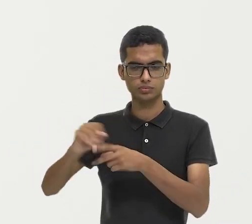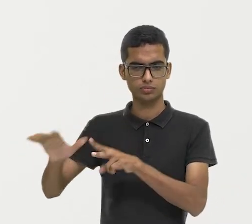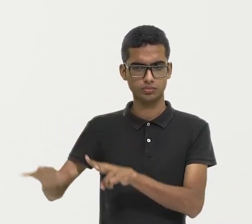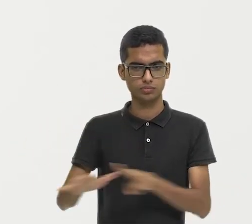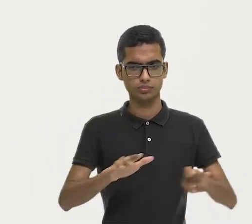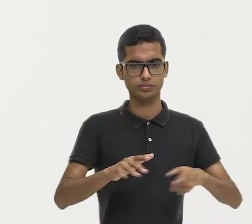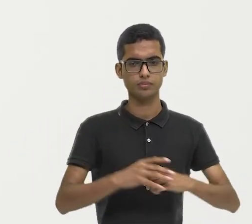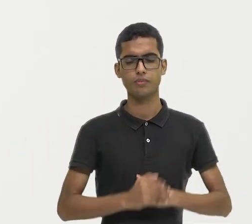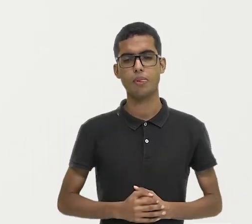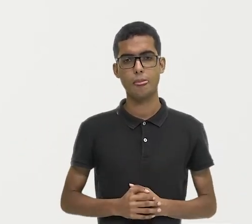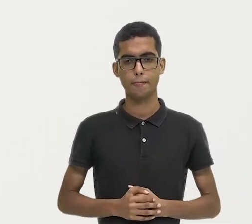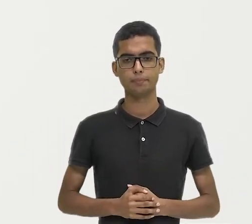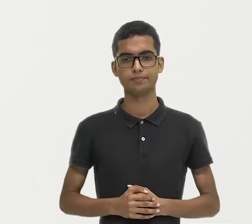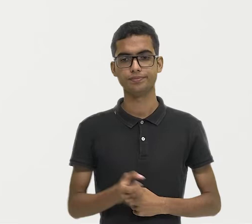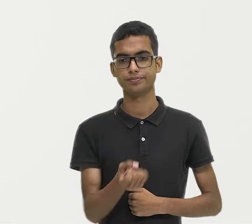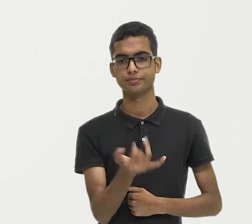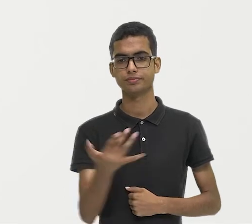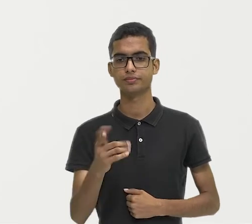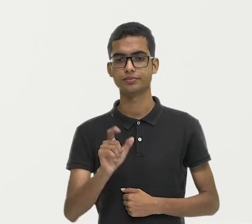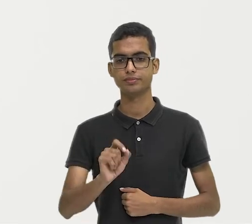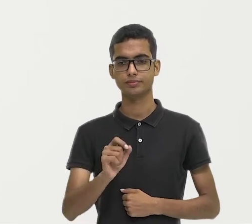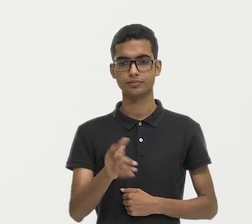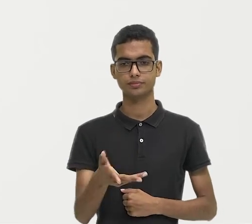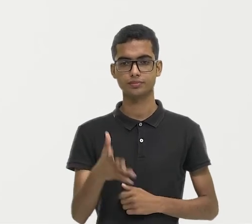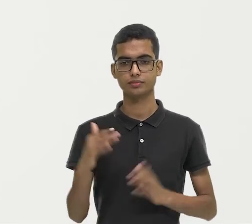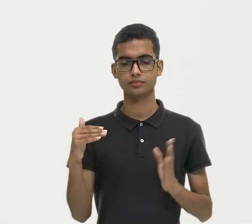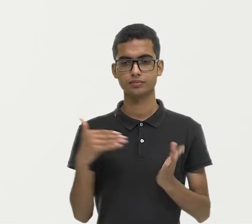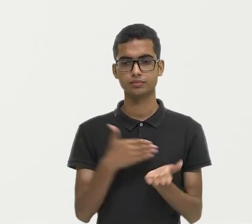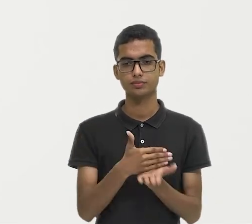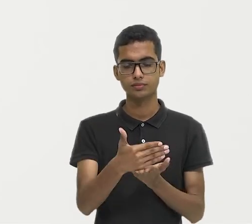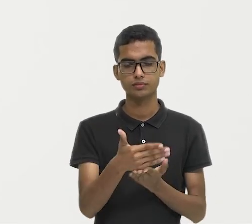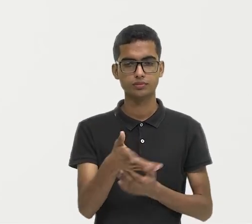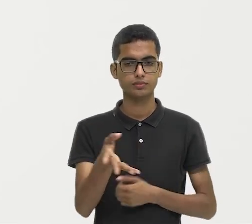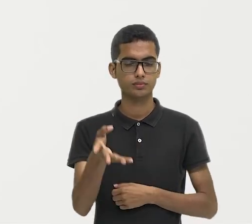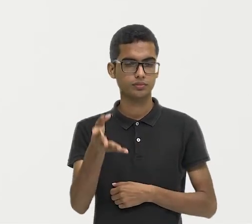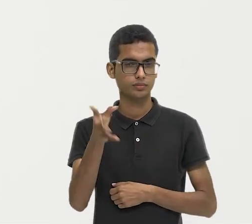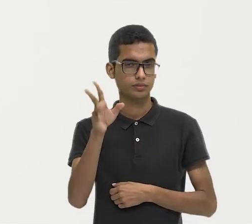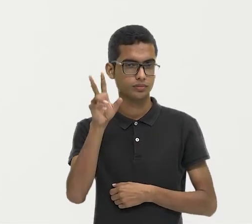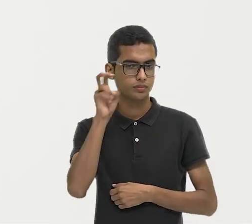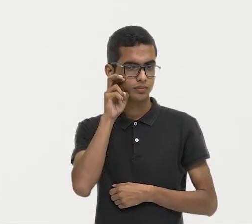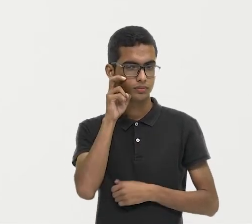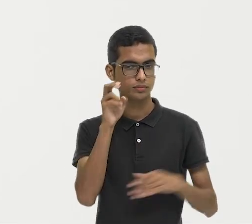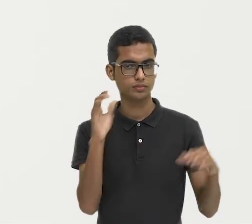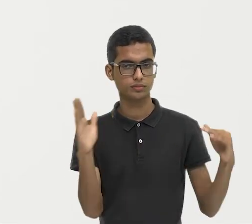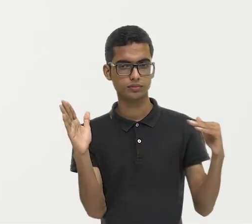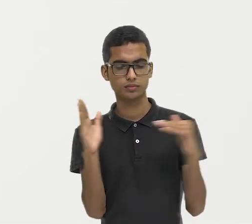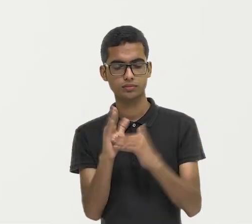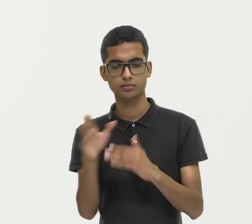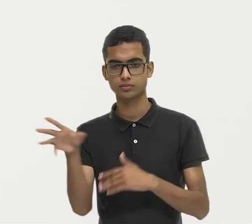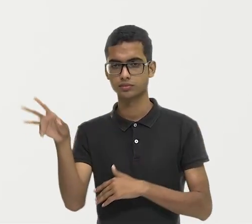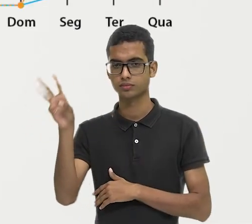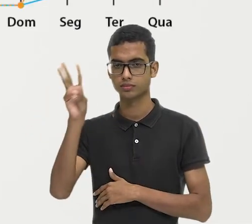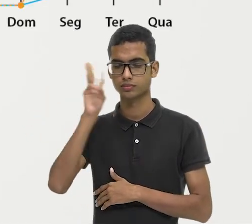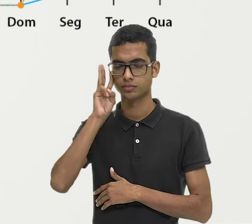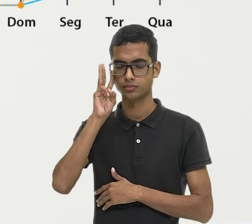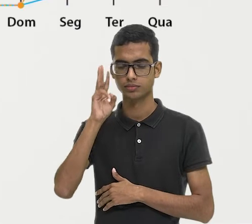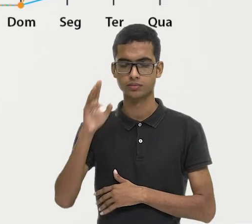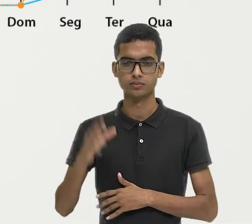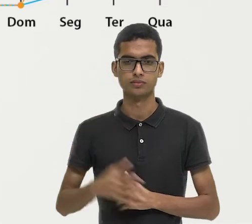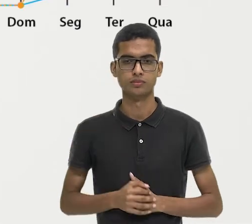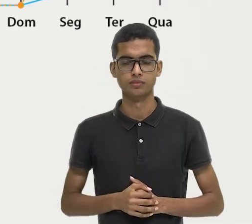determinada semana, sendo que ele contou a partir da quinta-feira, tá? E vai até quarta, beleza.